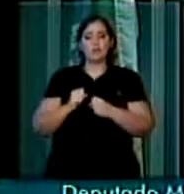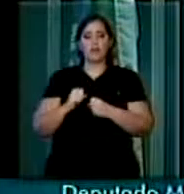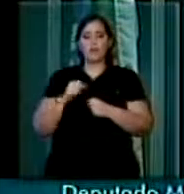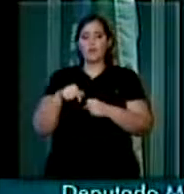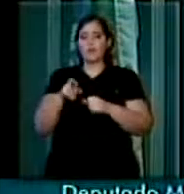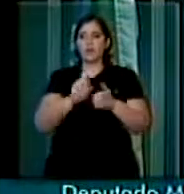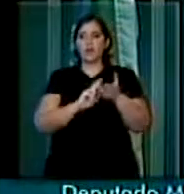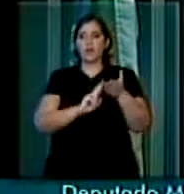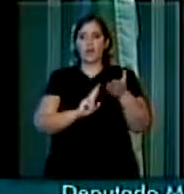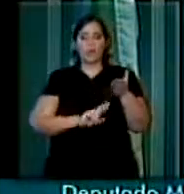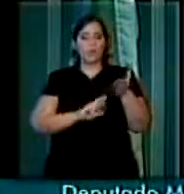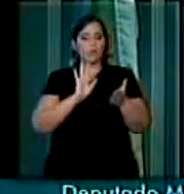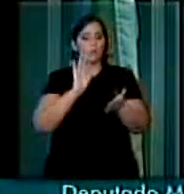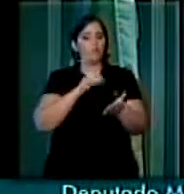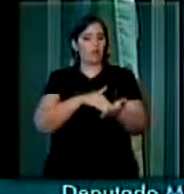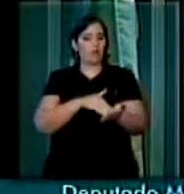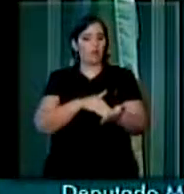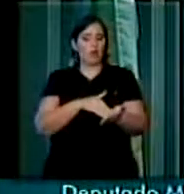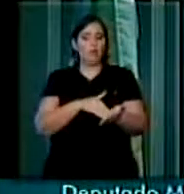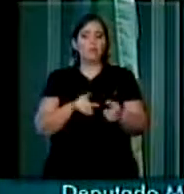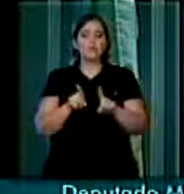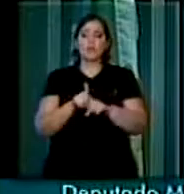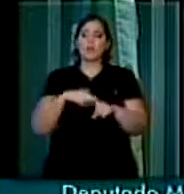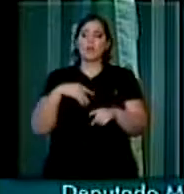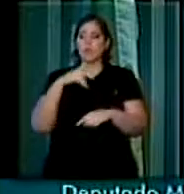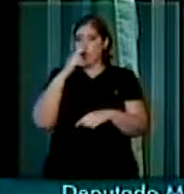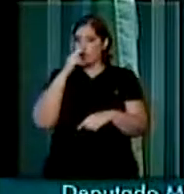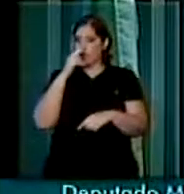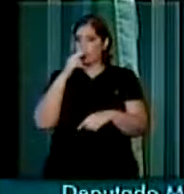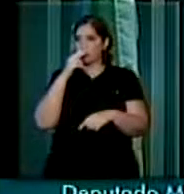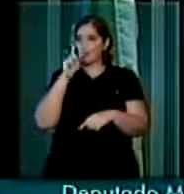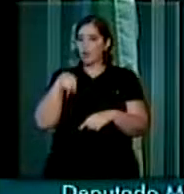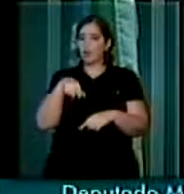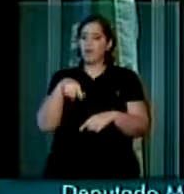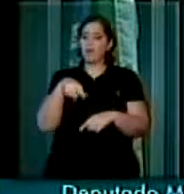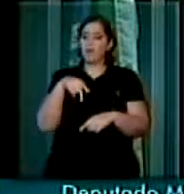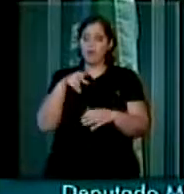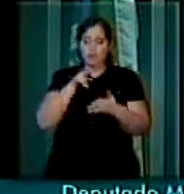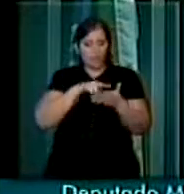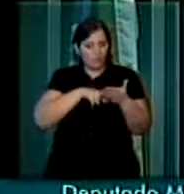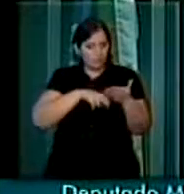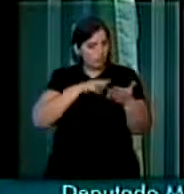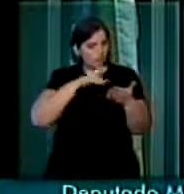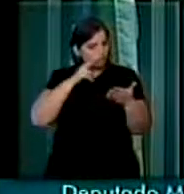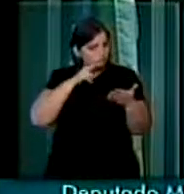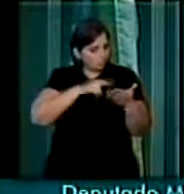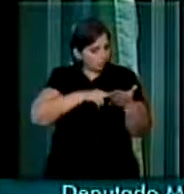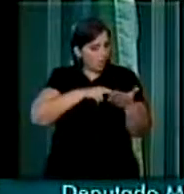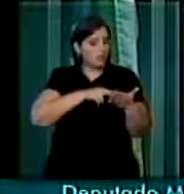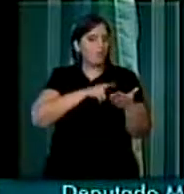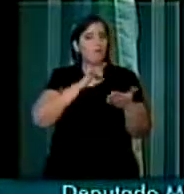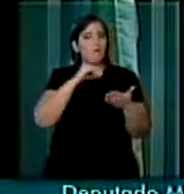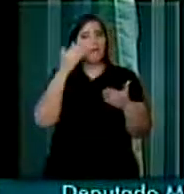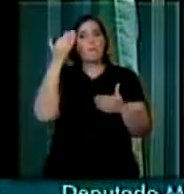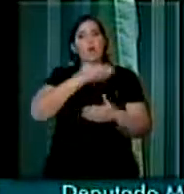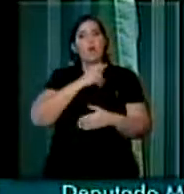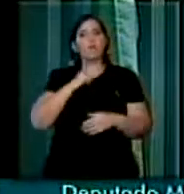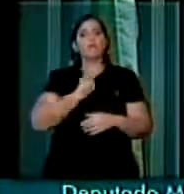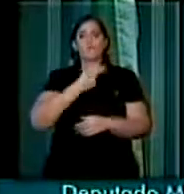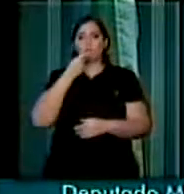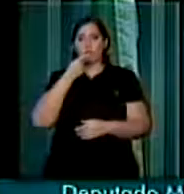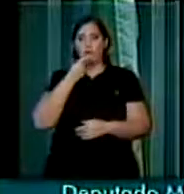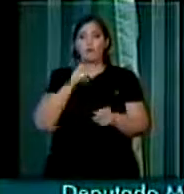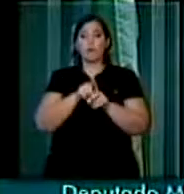esse relatório final. Eu acho que uma leitura atenta vai comprovar aquilo que nós estamos dizendo. E